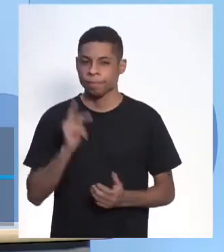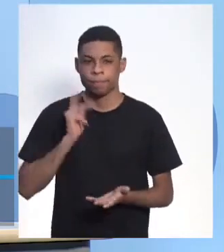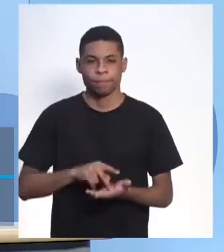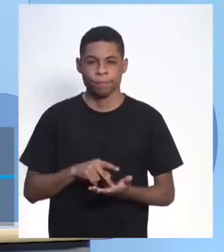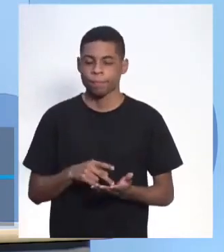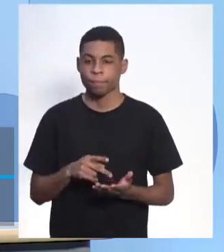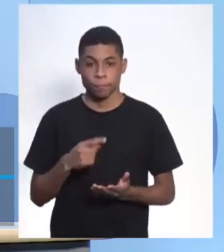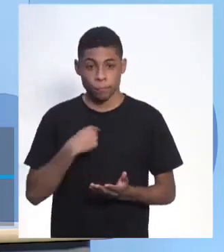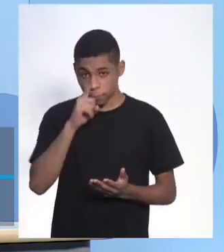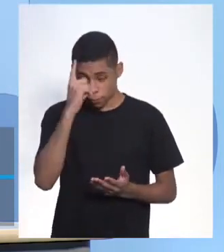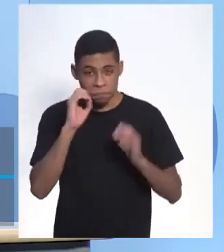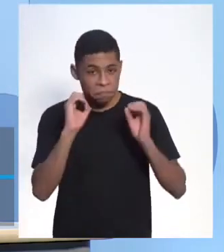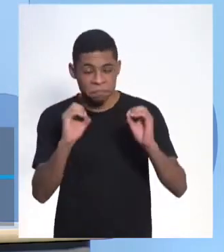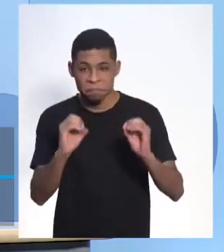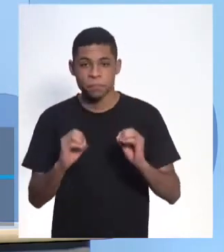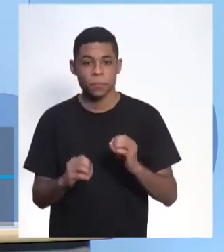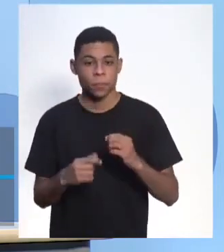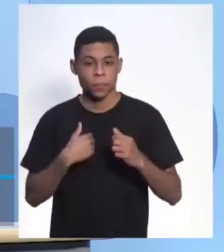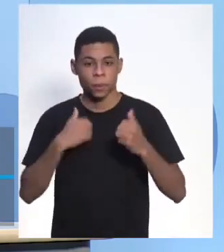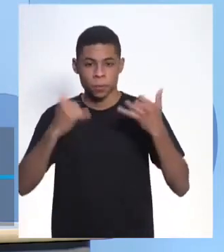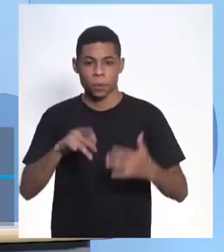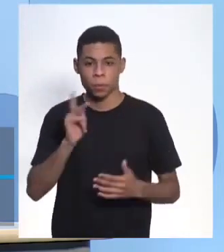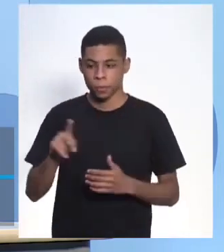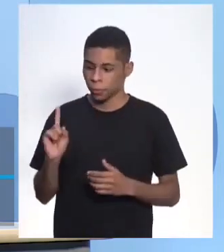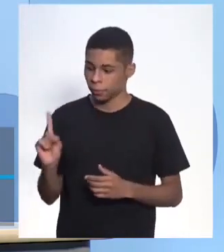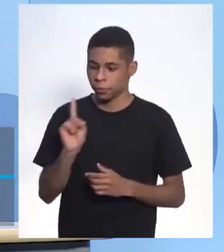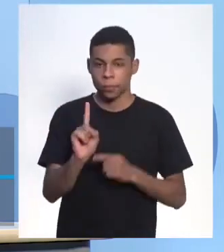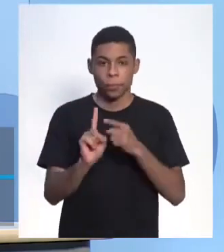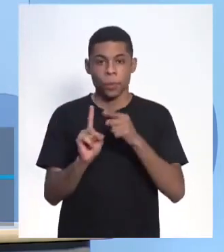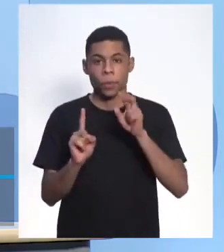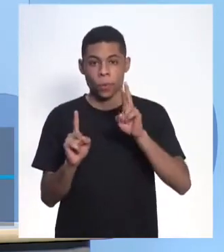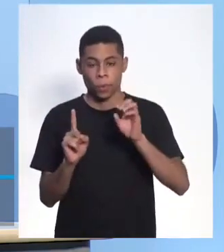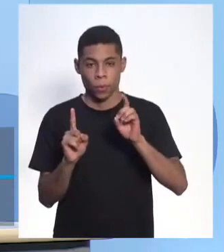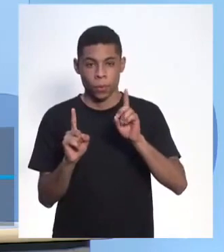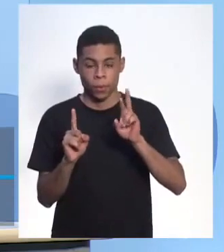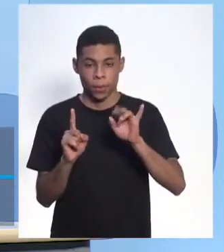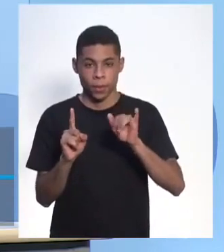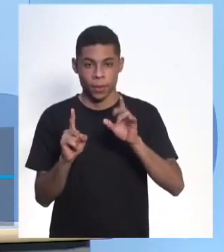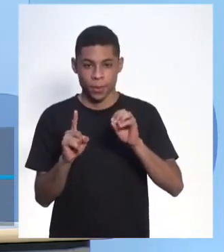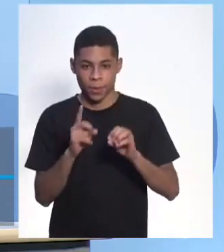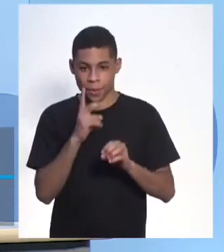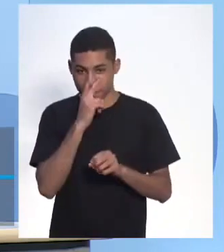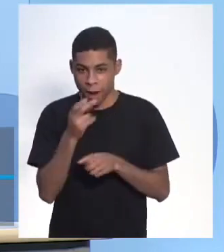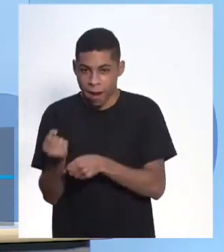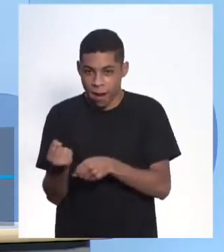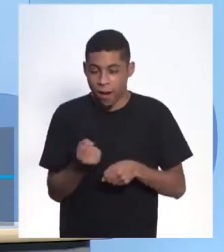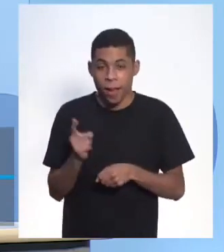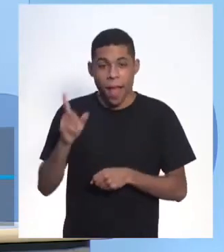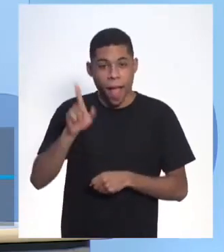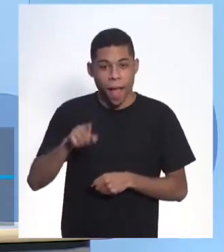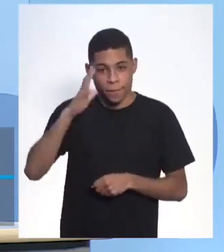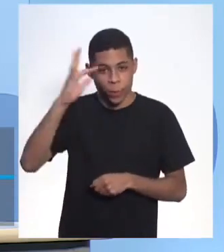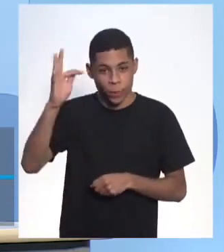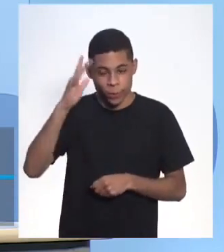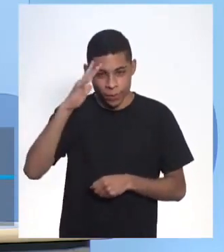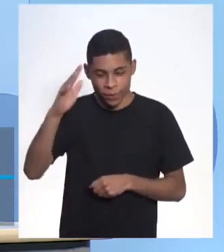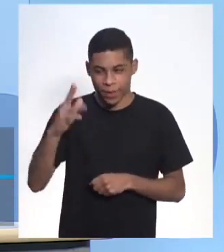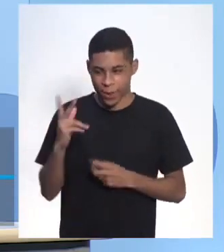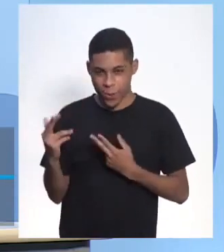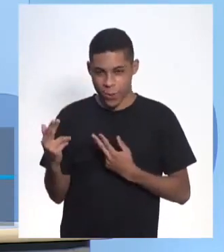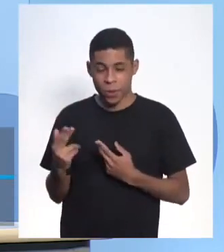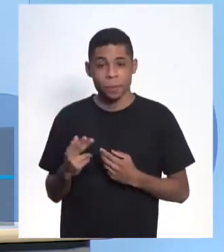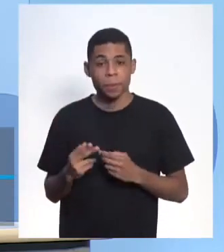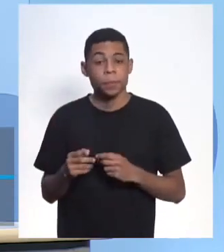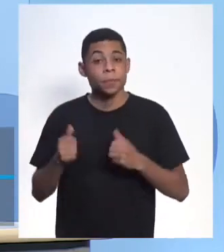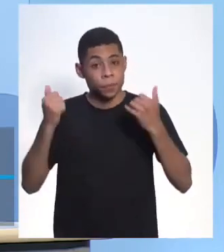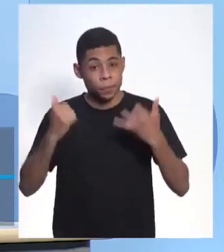dúvidas, eu queria até pegar aqui a fala do professor Rodrigo, né? Puxando a sardinha para o meu lado de filosofia, ele trouxe uma lembrança de um trecho